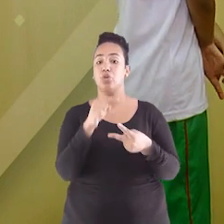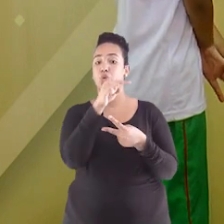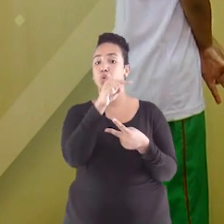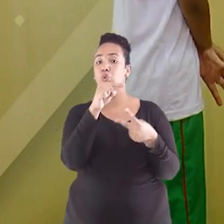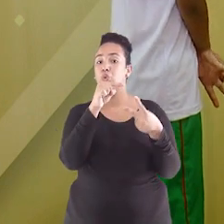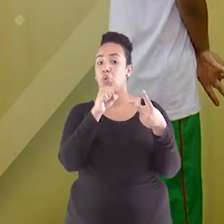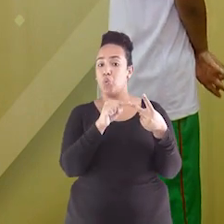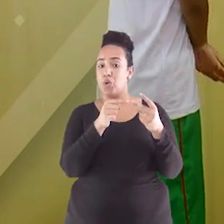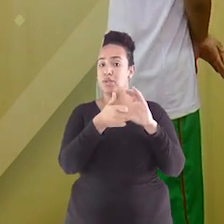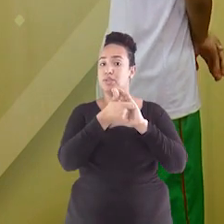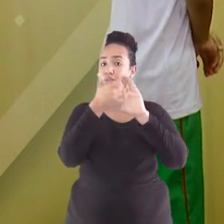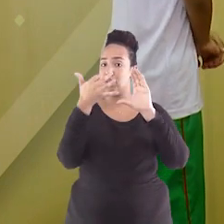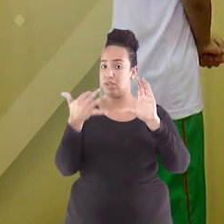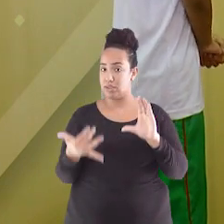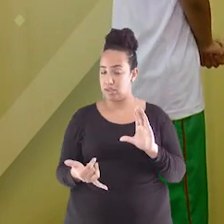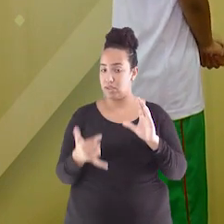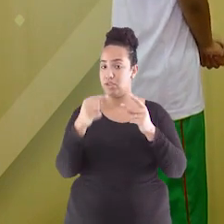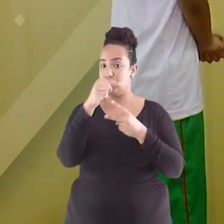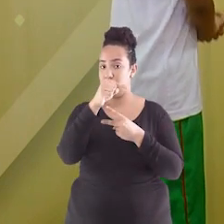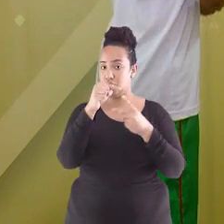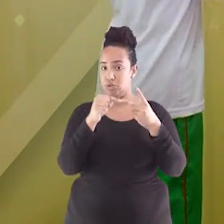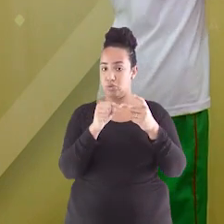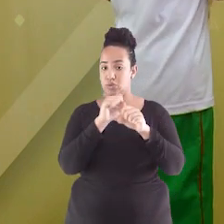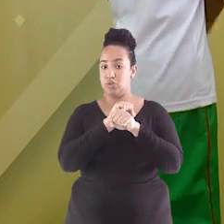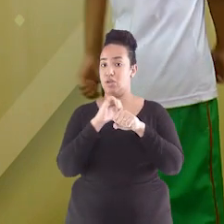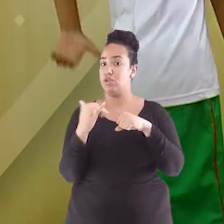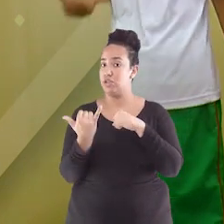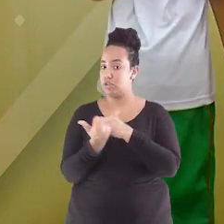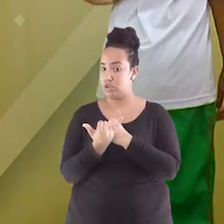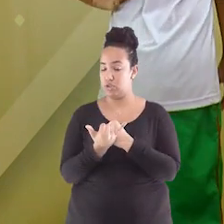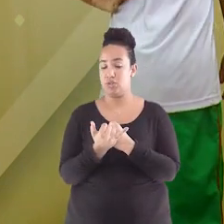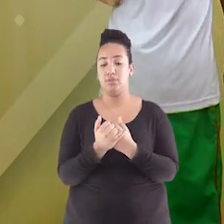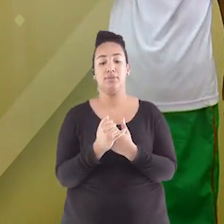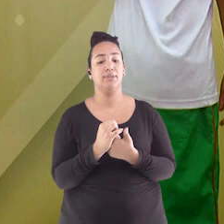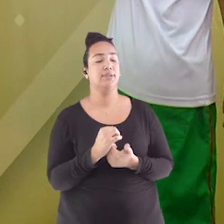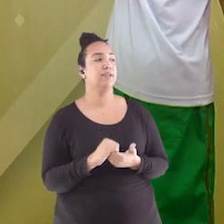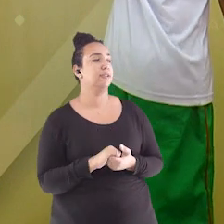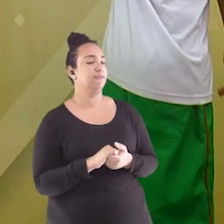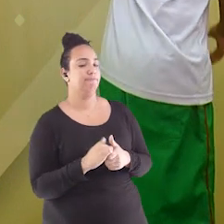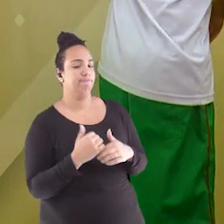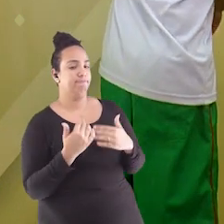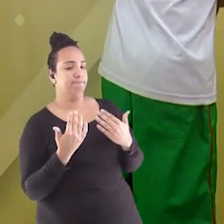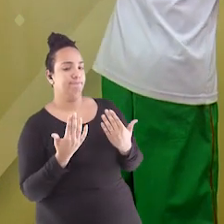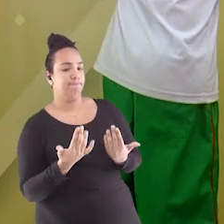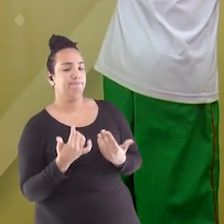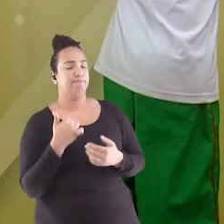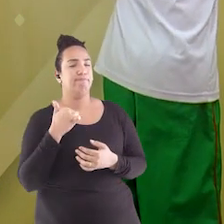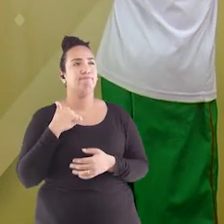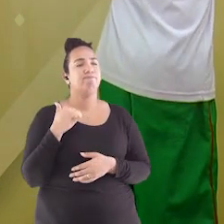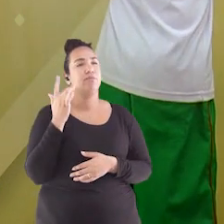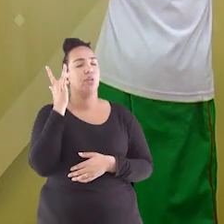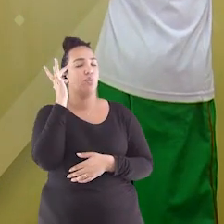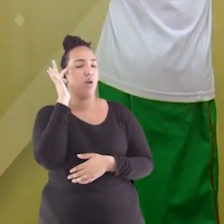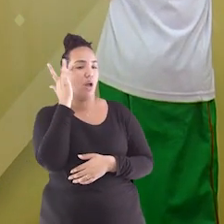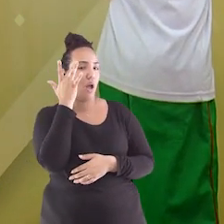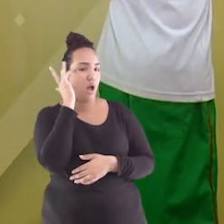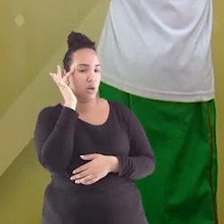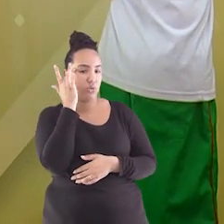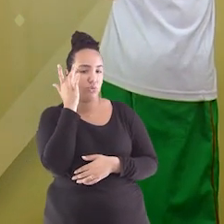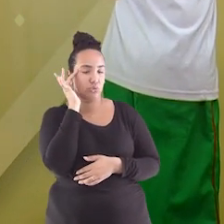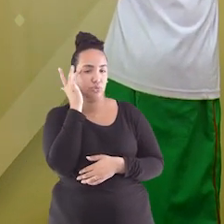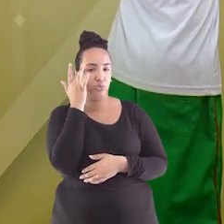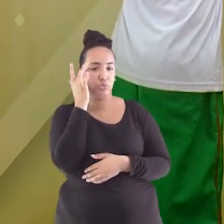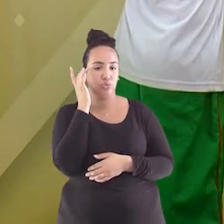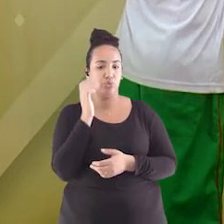duas características. Isso é, dois adjetivos. E aí? Bom, tem um que eu acho que, mas